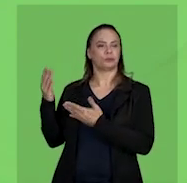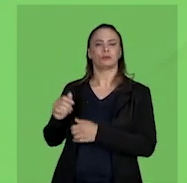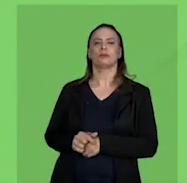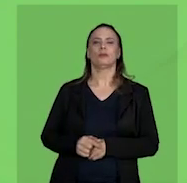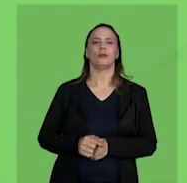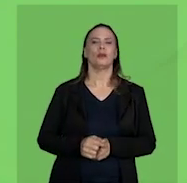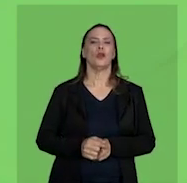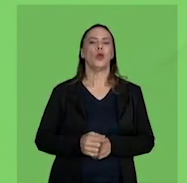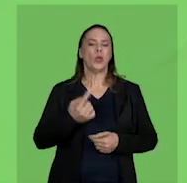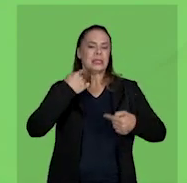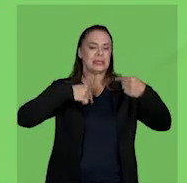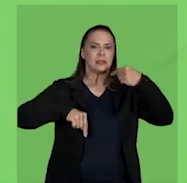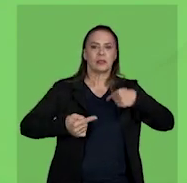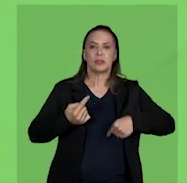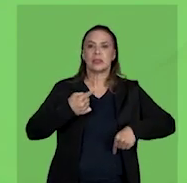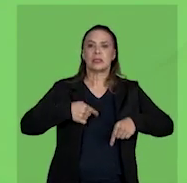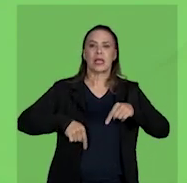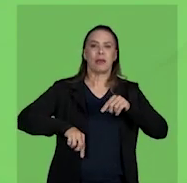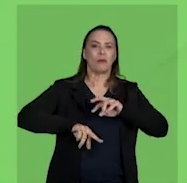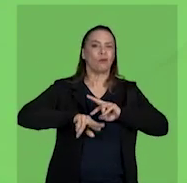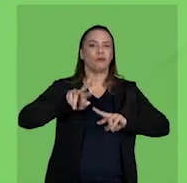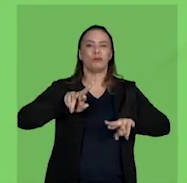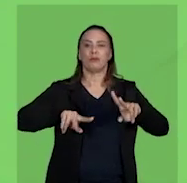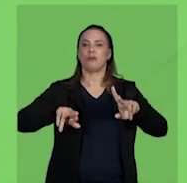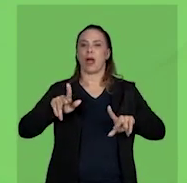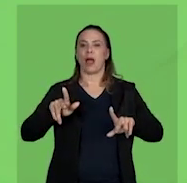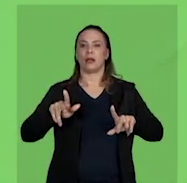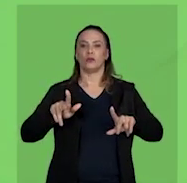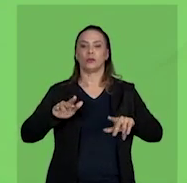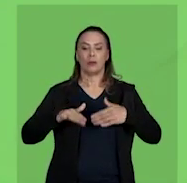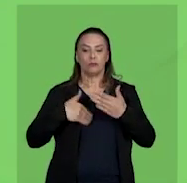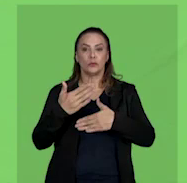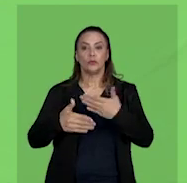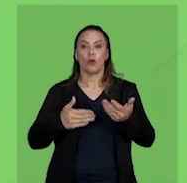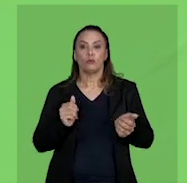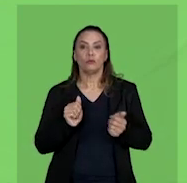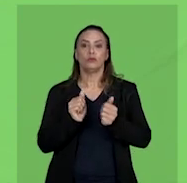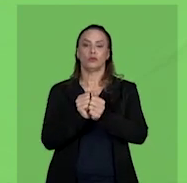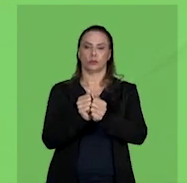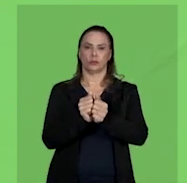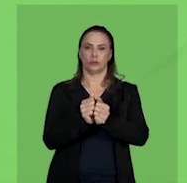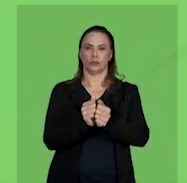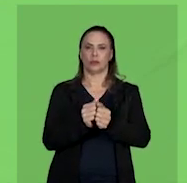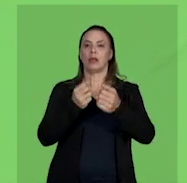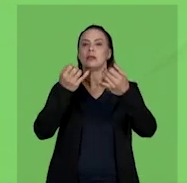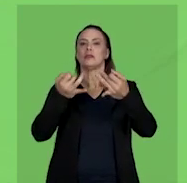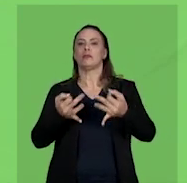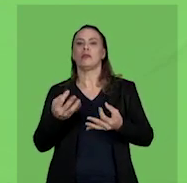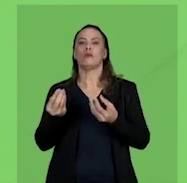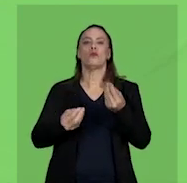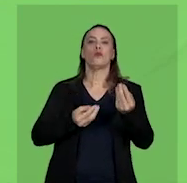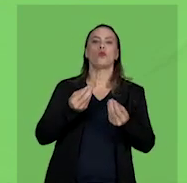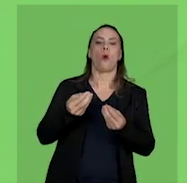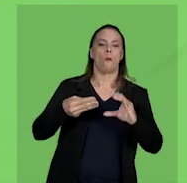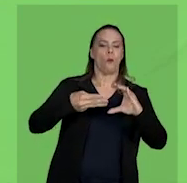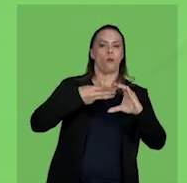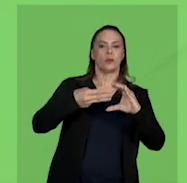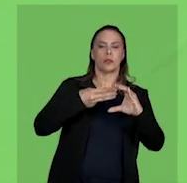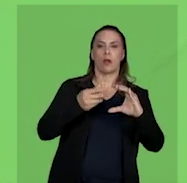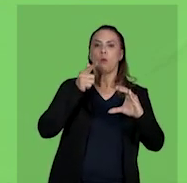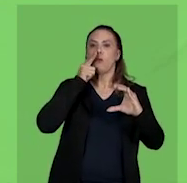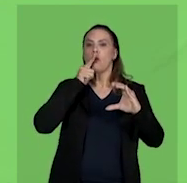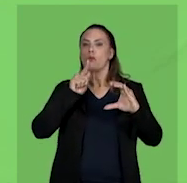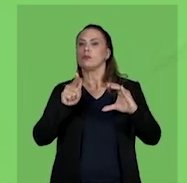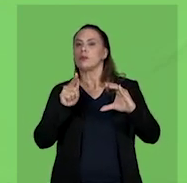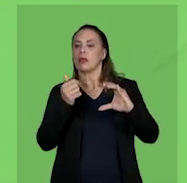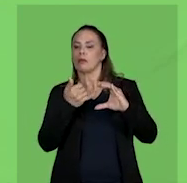um organismo atuam em conjunto. Eu acabei de falar, né? Explique como o abastecimento de energia das células depende da ação em conjunto do